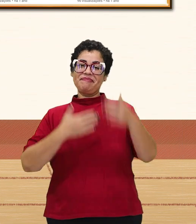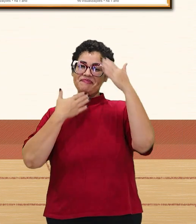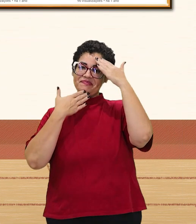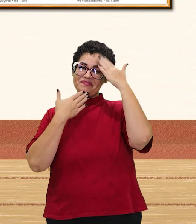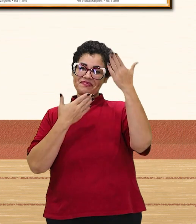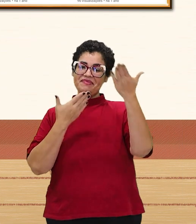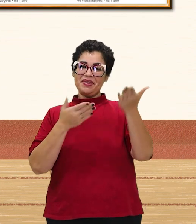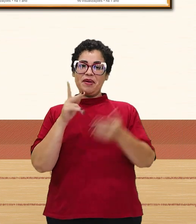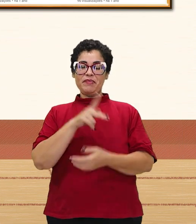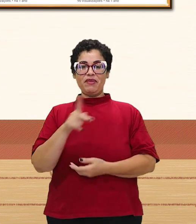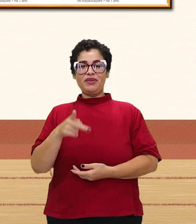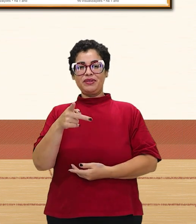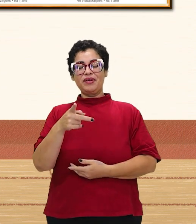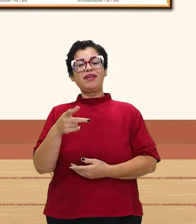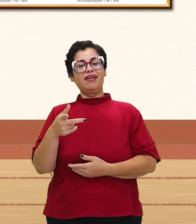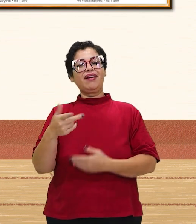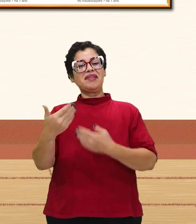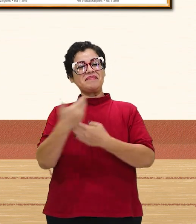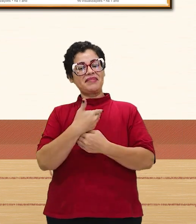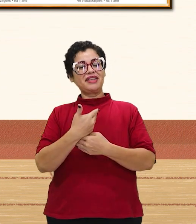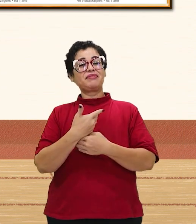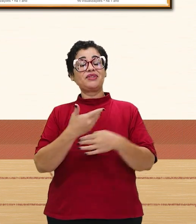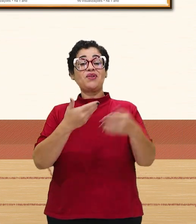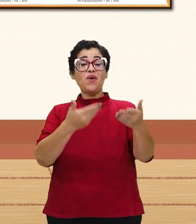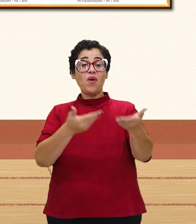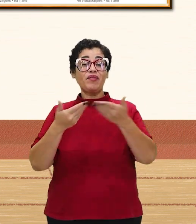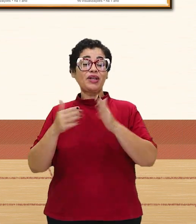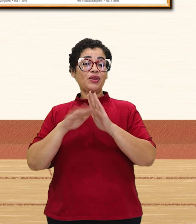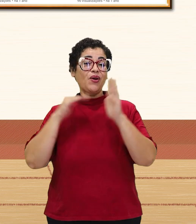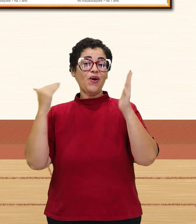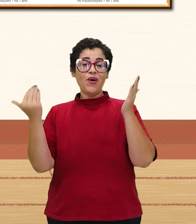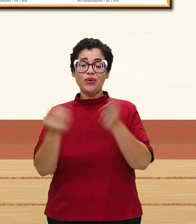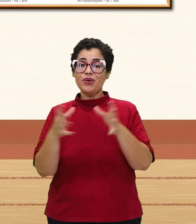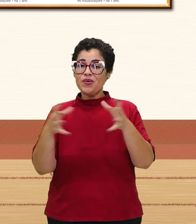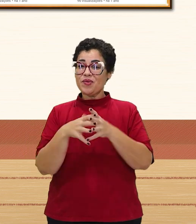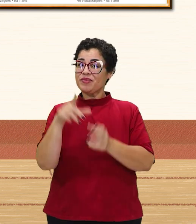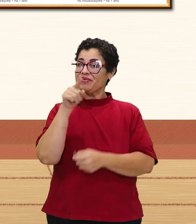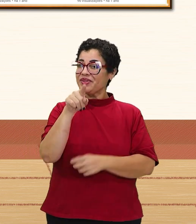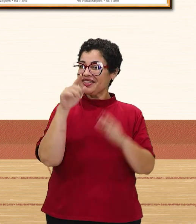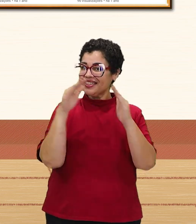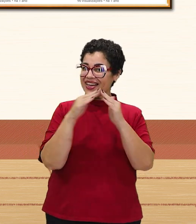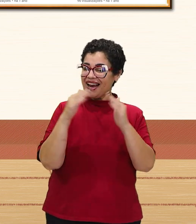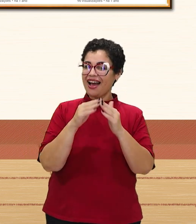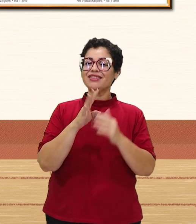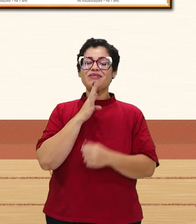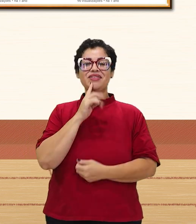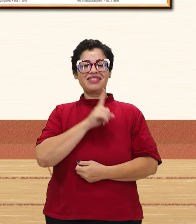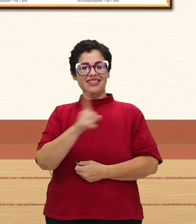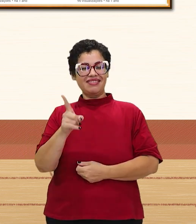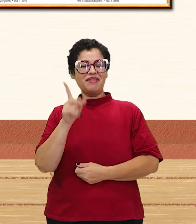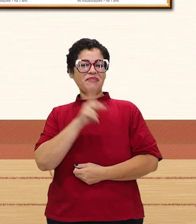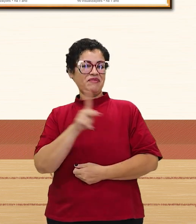Queremos agradecer a professora Ives Tela pela participação e convidar toda a turma aí de casa para